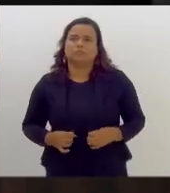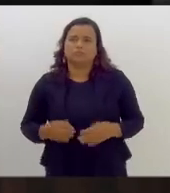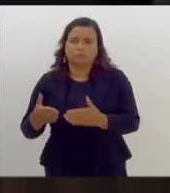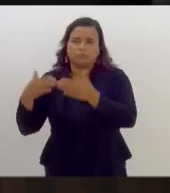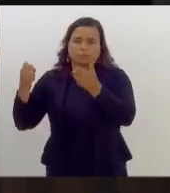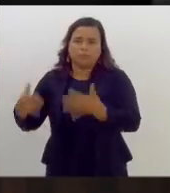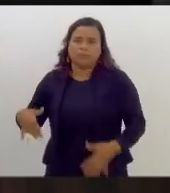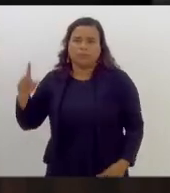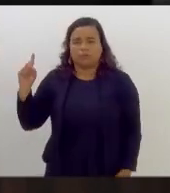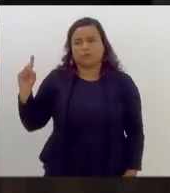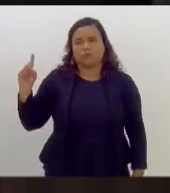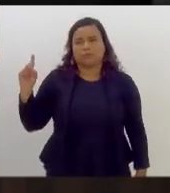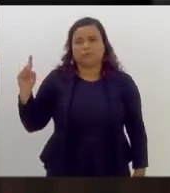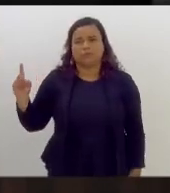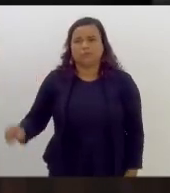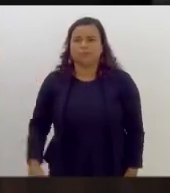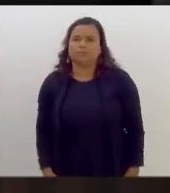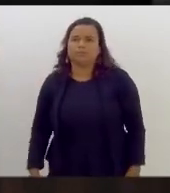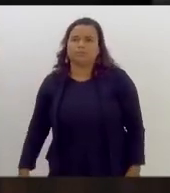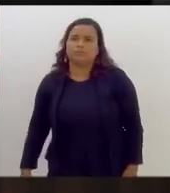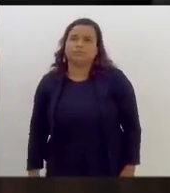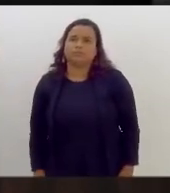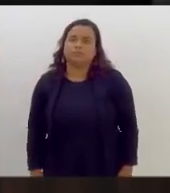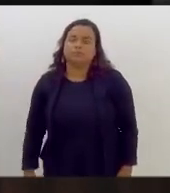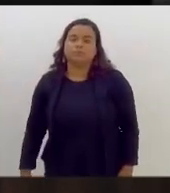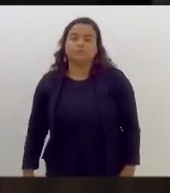ordem, presidente.